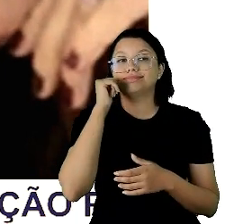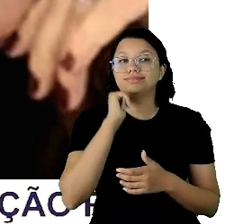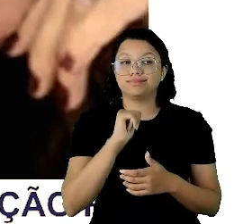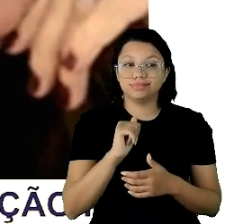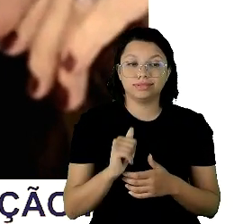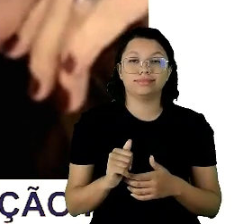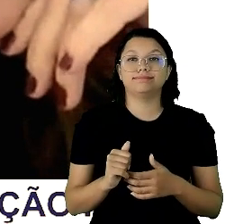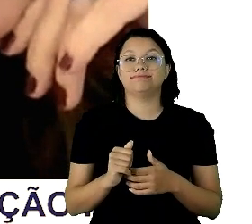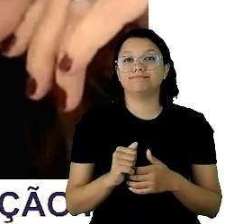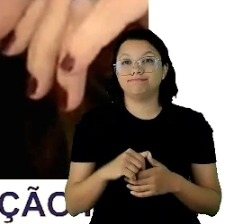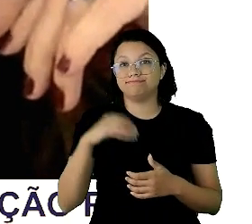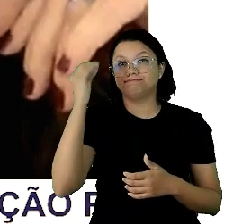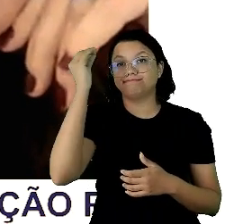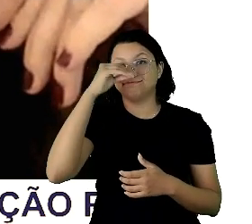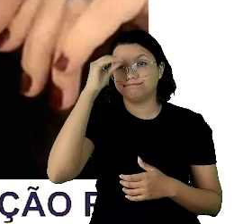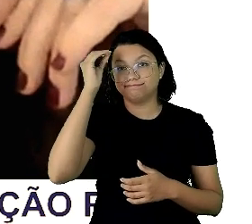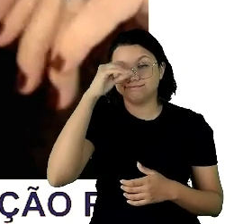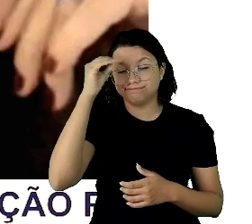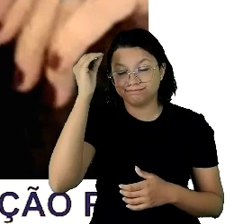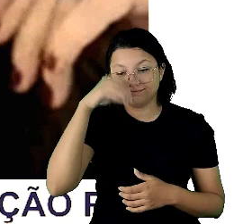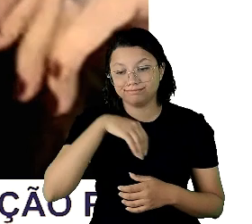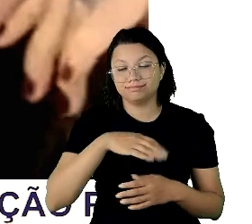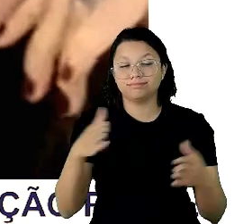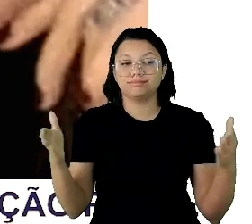fragilizada nesse aspecto.